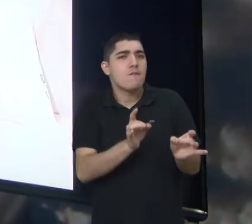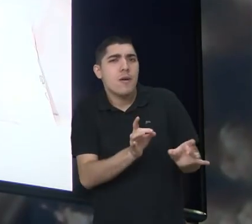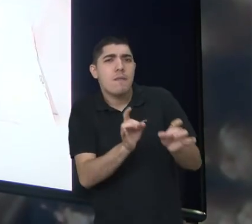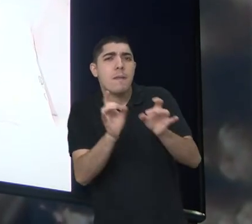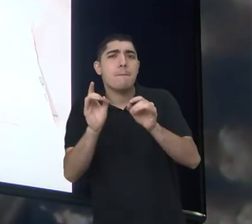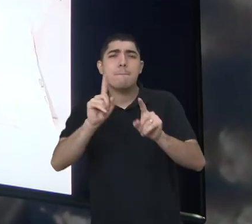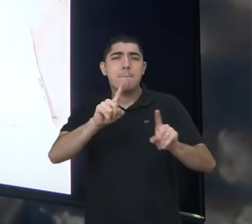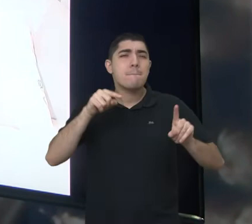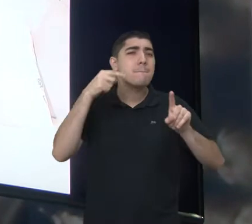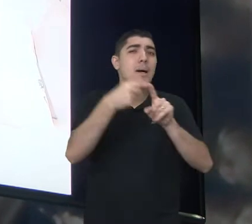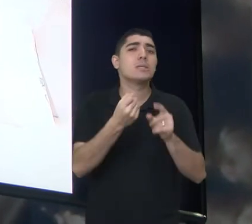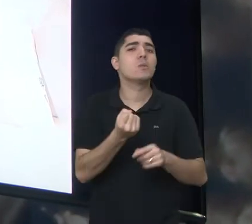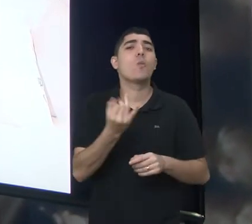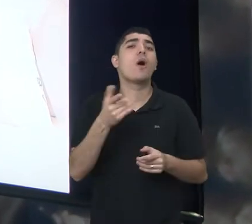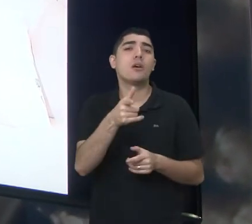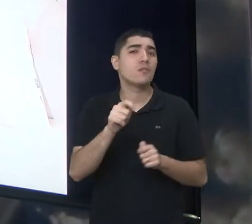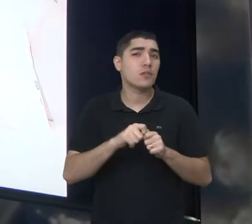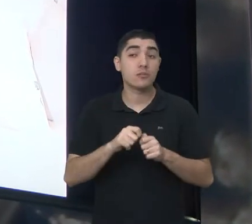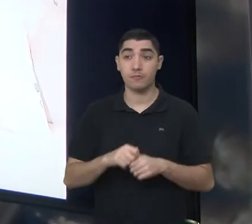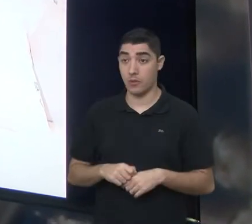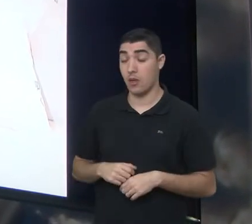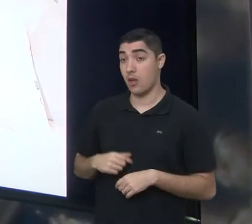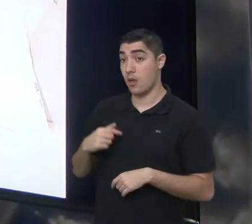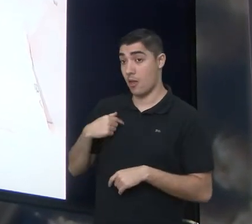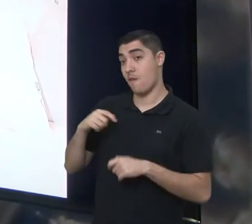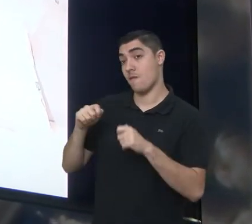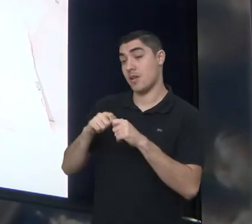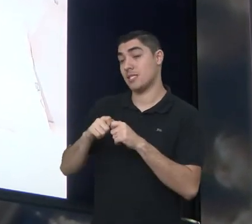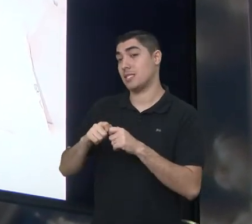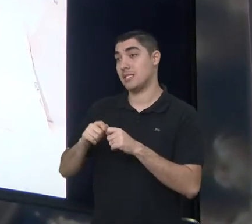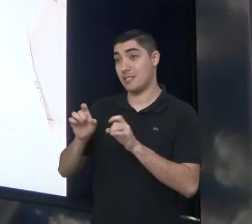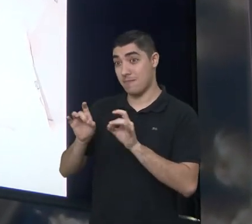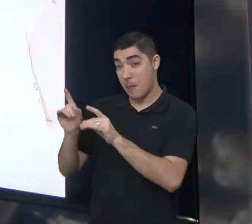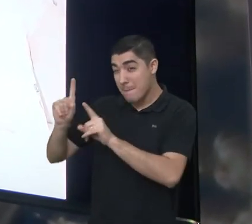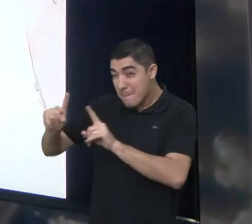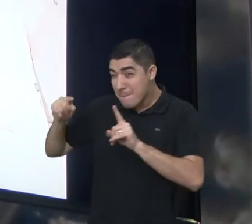maior encomenda que eu recebi. Foi uma loucura, mas